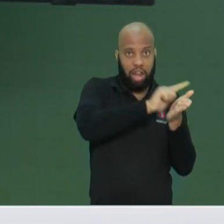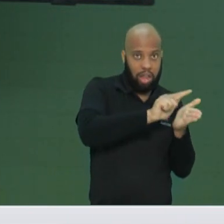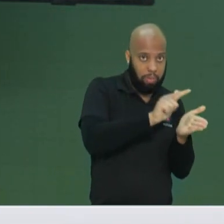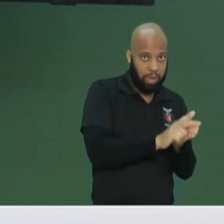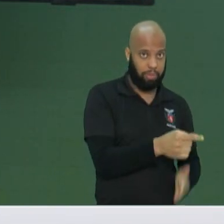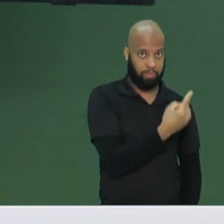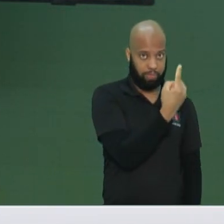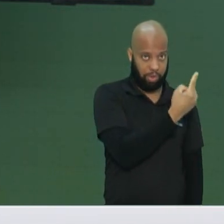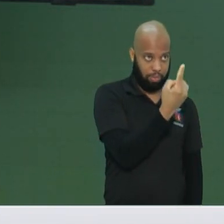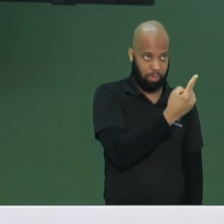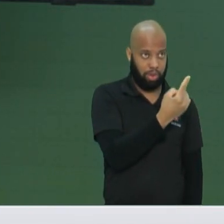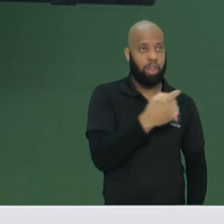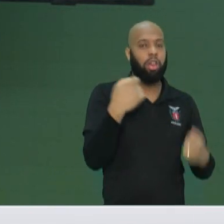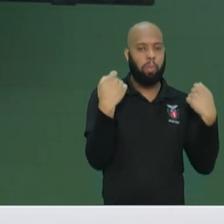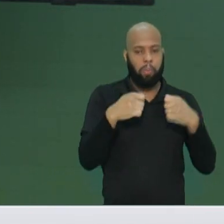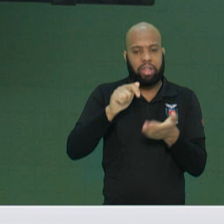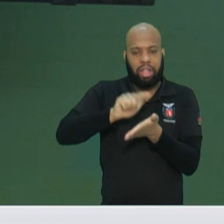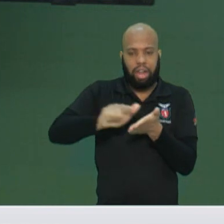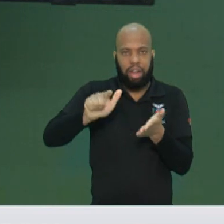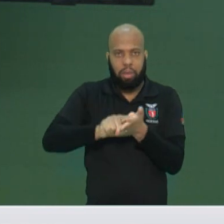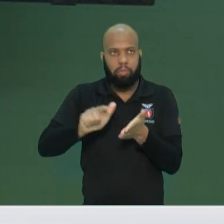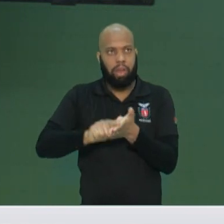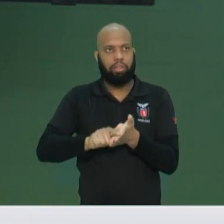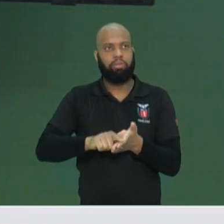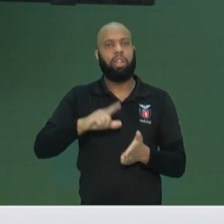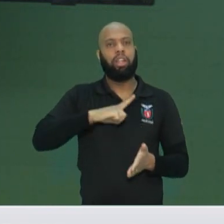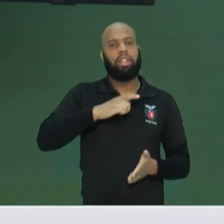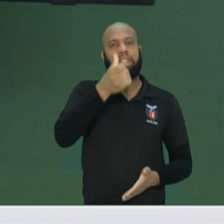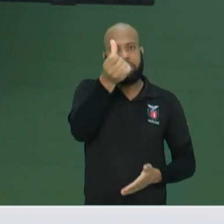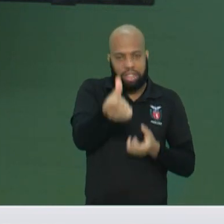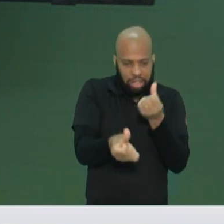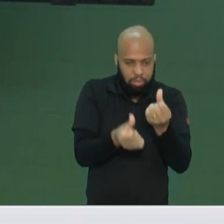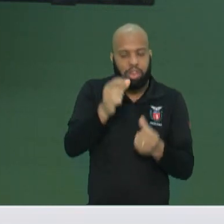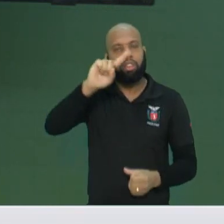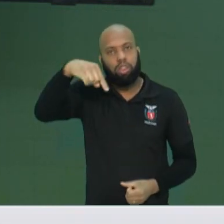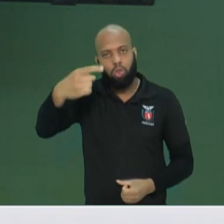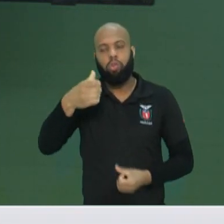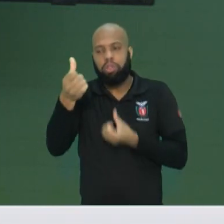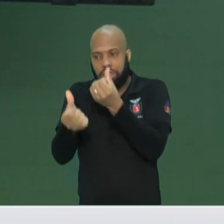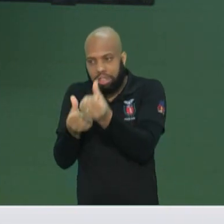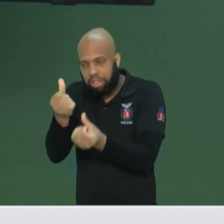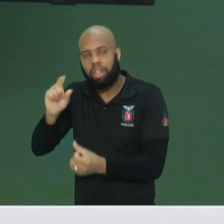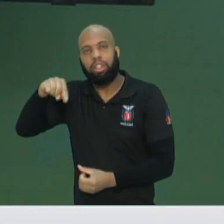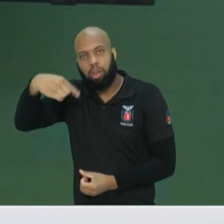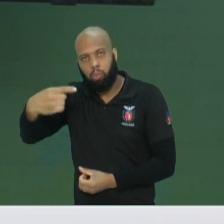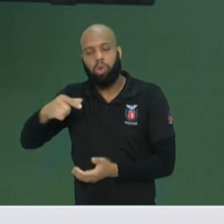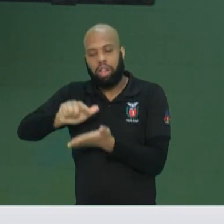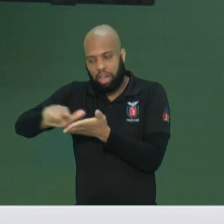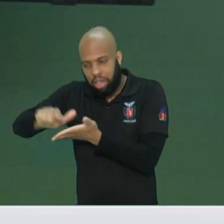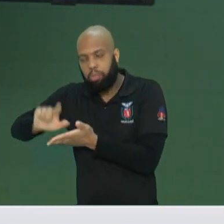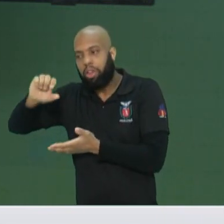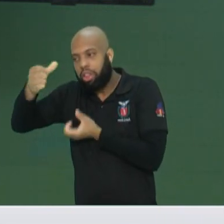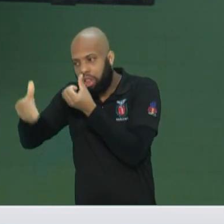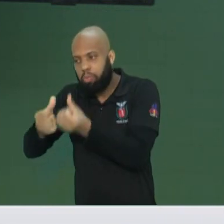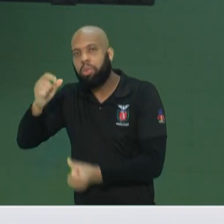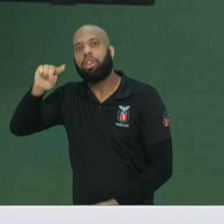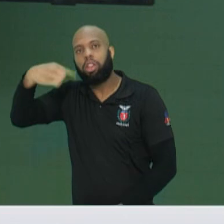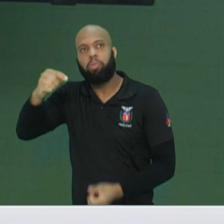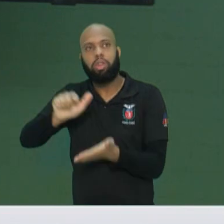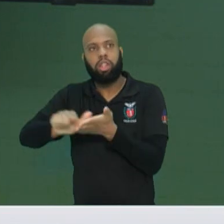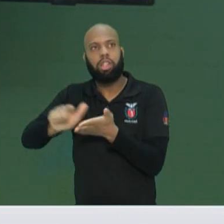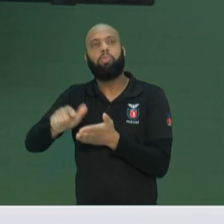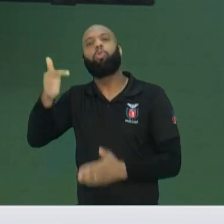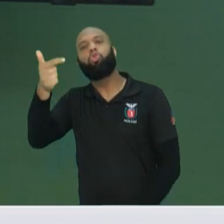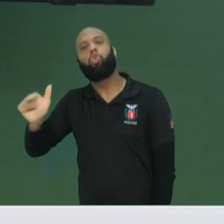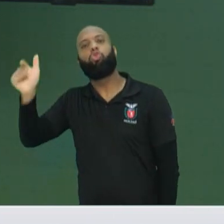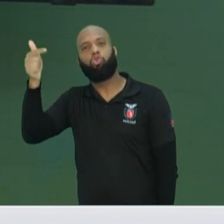aqui. Preciso limpar. Passou 6 meses, preciso limpar de novo. Passou 6 meses, preciso limpar. Passou 6